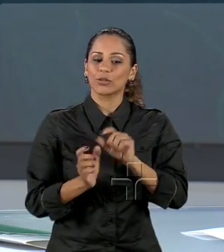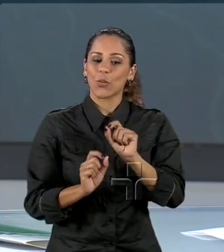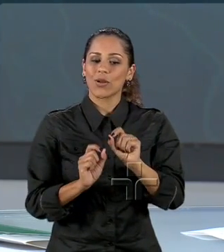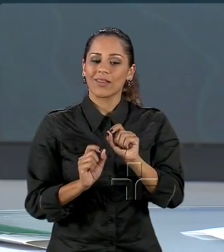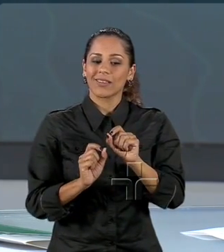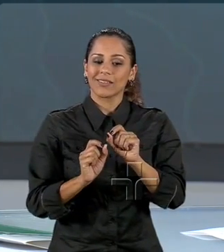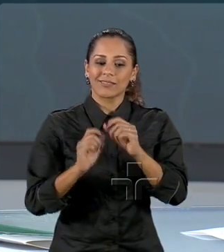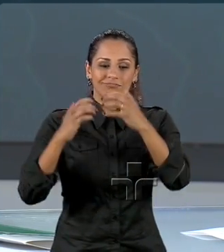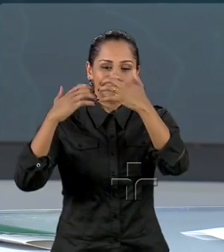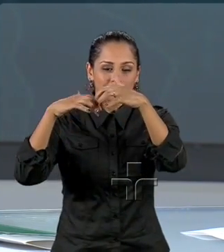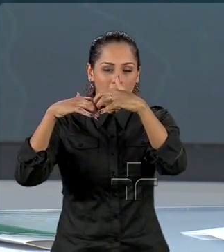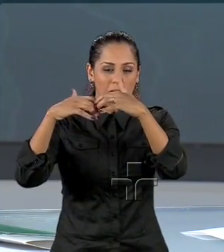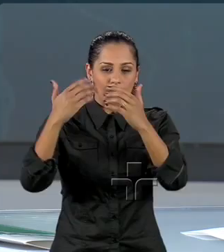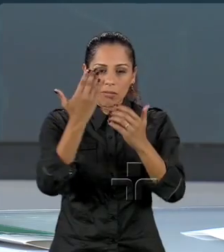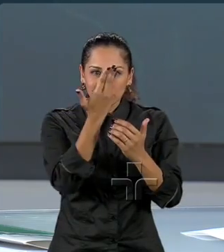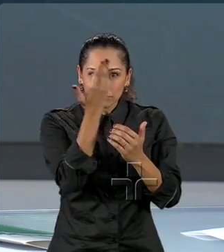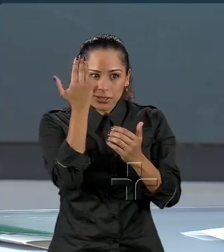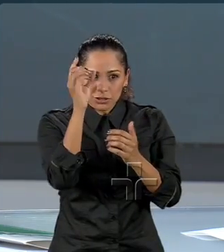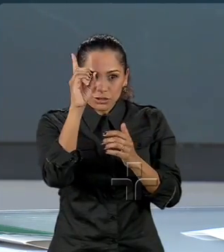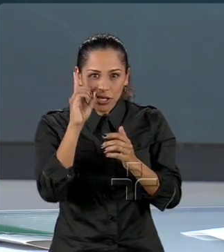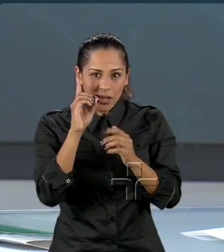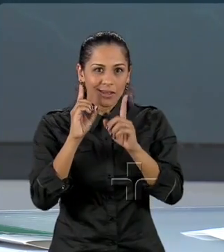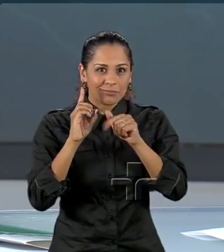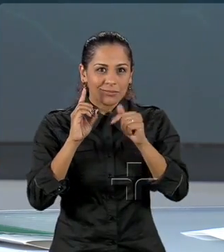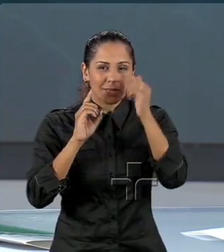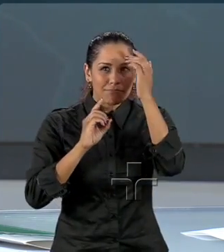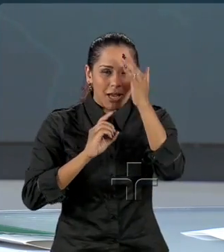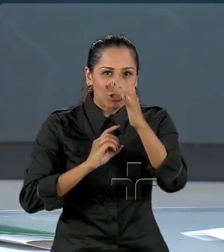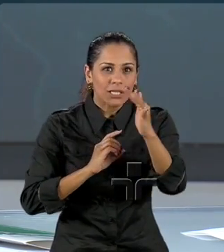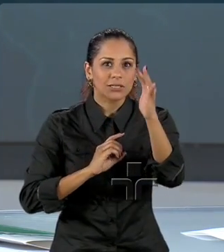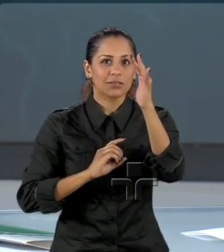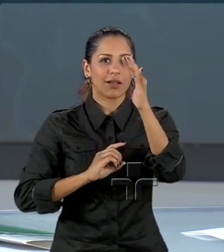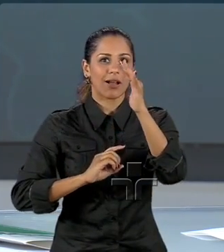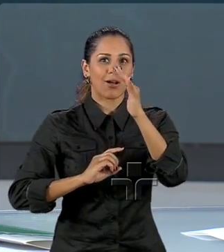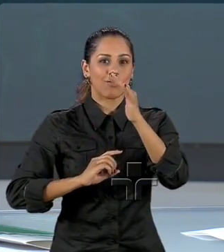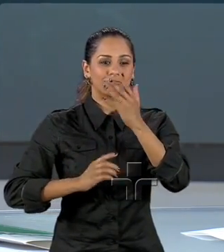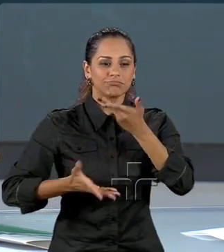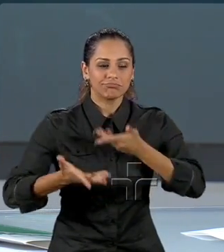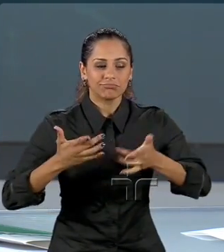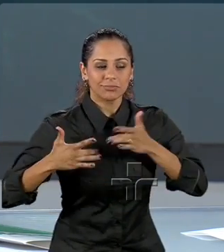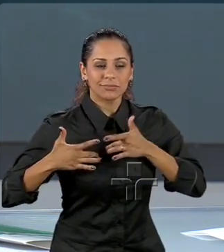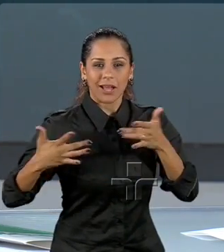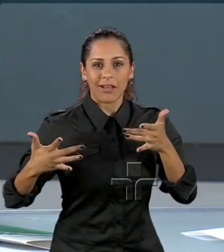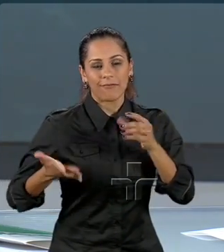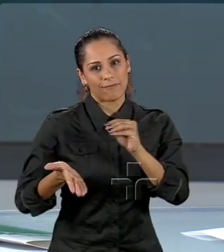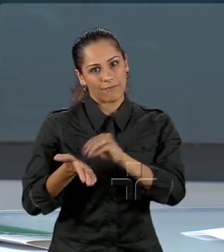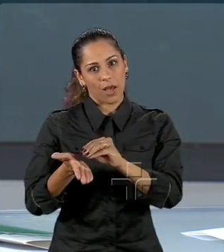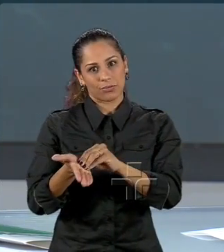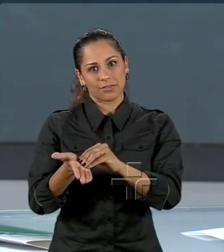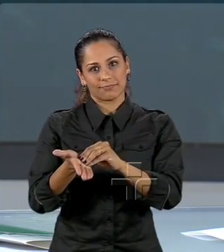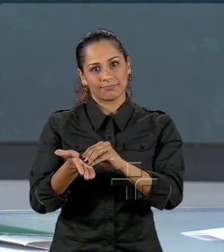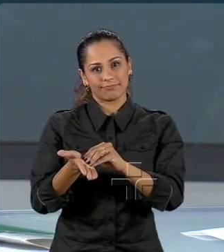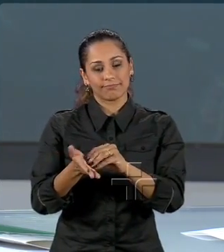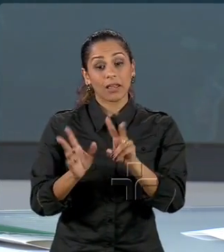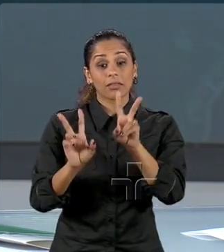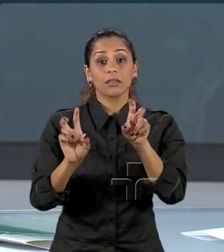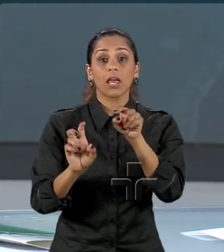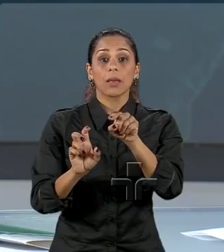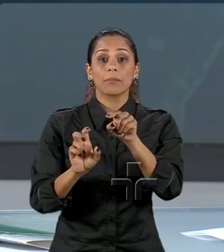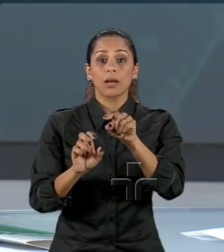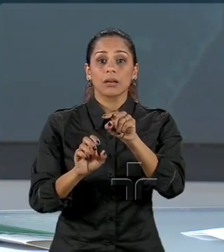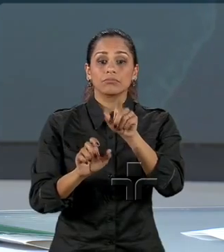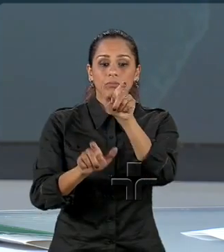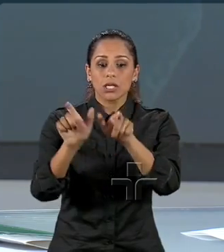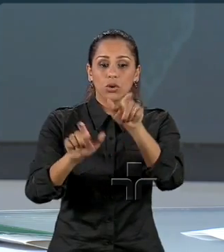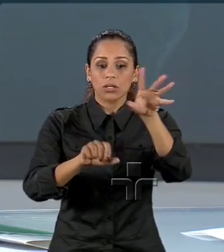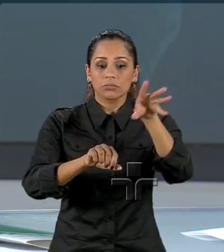da criatividade, da imaginação, da intuição, da solidariedade. E o tema da imigração me parece que nos tangencia para